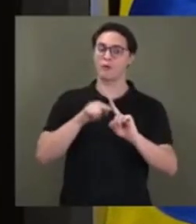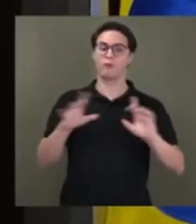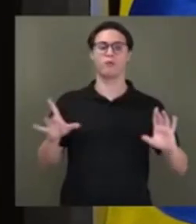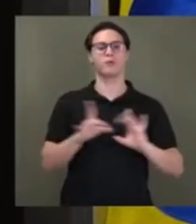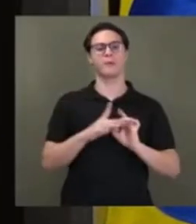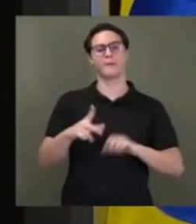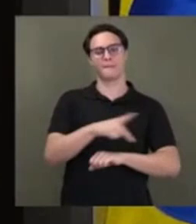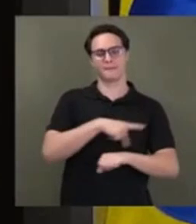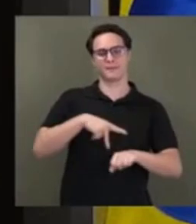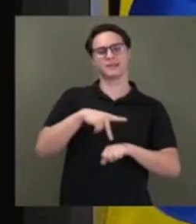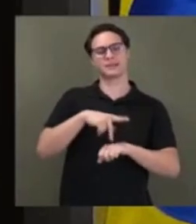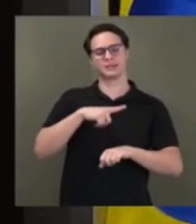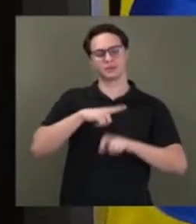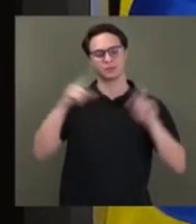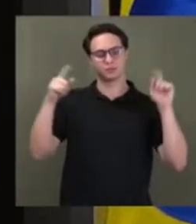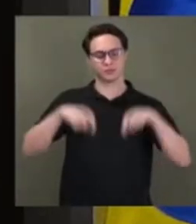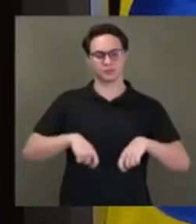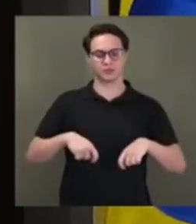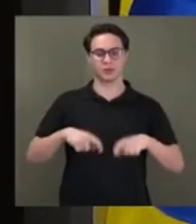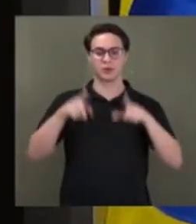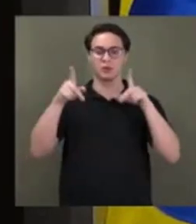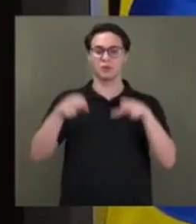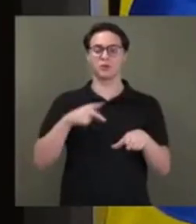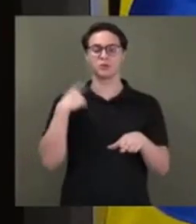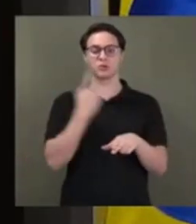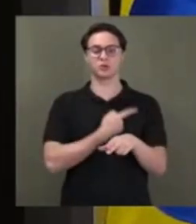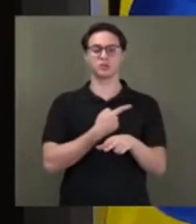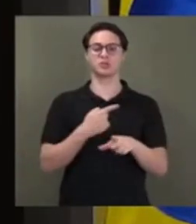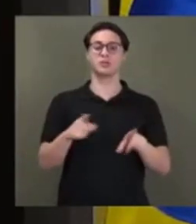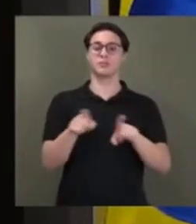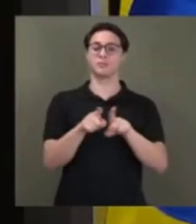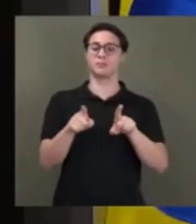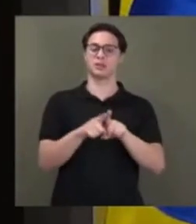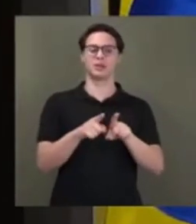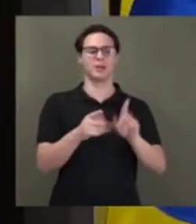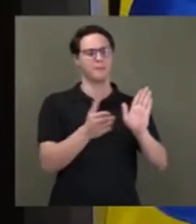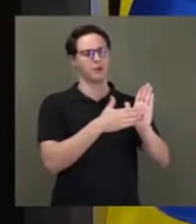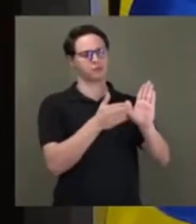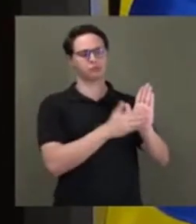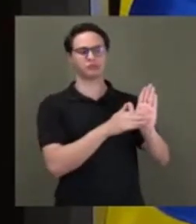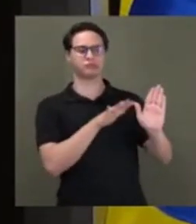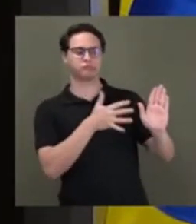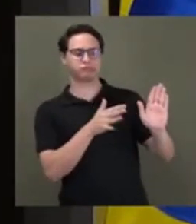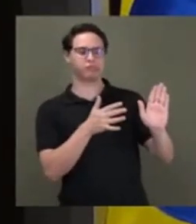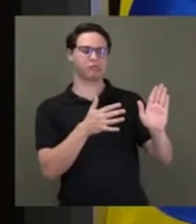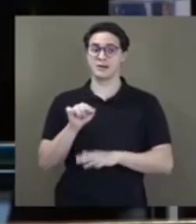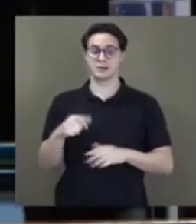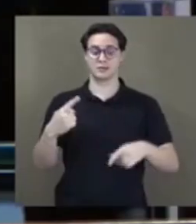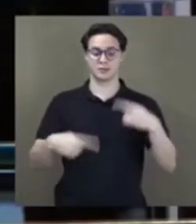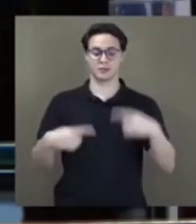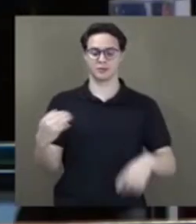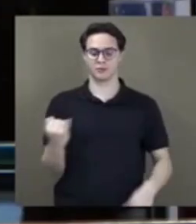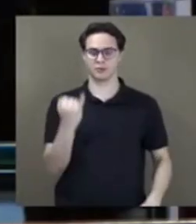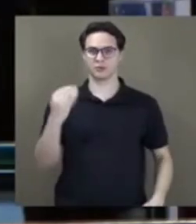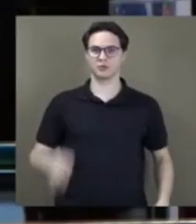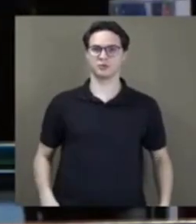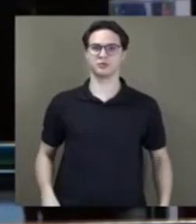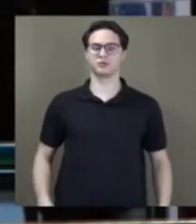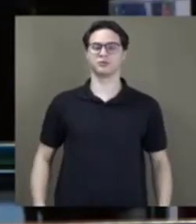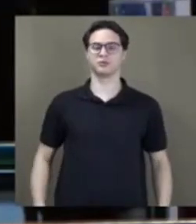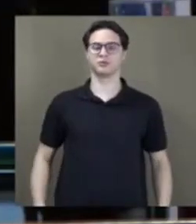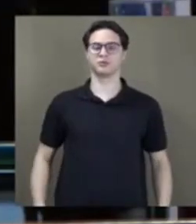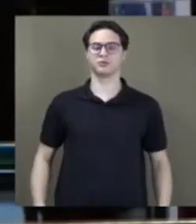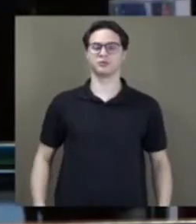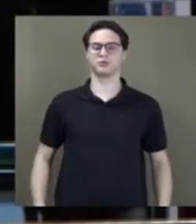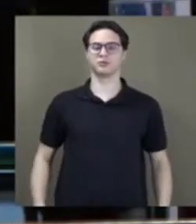quanto possível e, ao mesmo tempo, retirar da agenda propostas que não são as mais adequadas. Continuando a lista dos oradores.